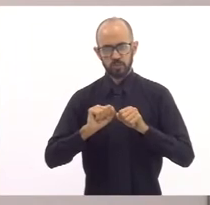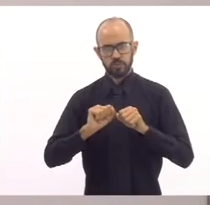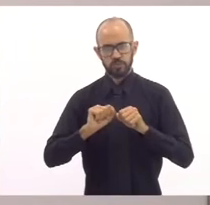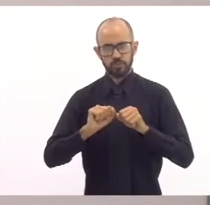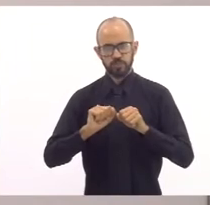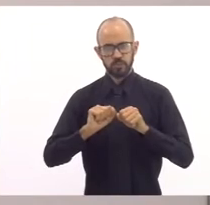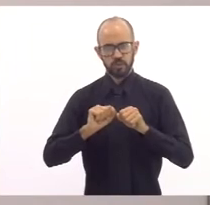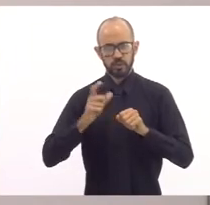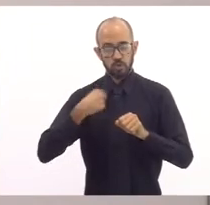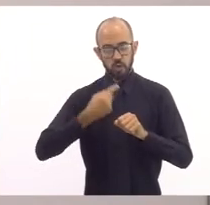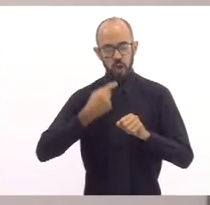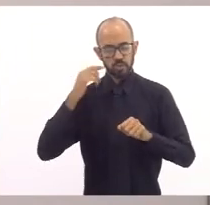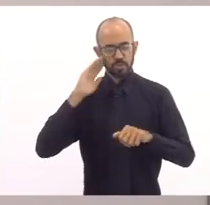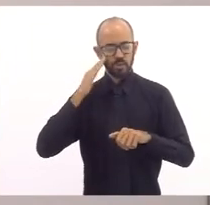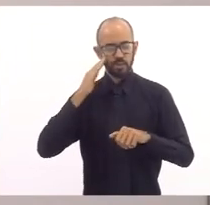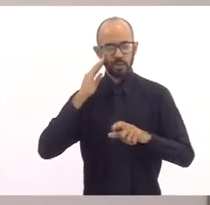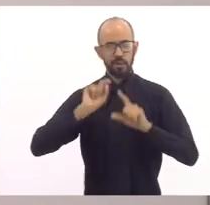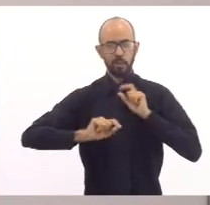entendimento, como eles estão